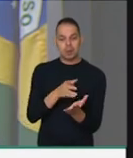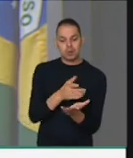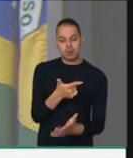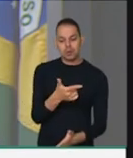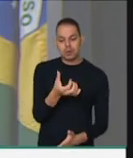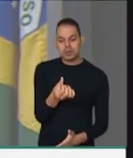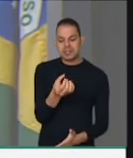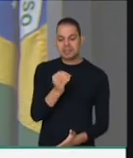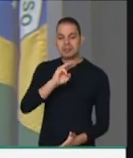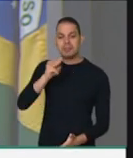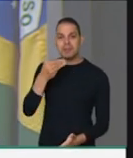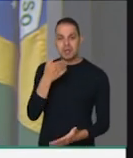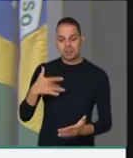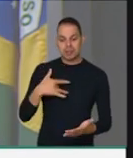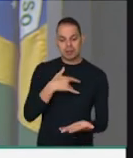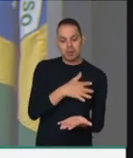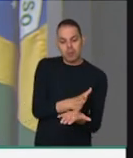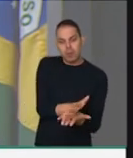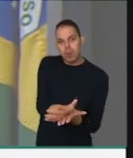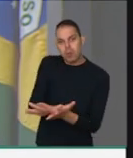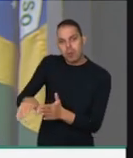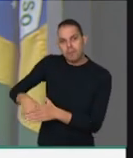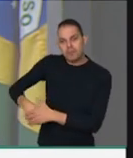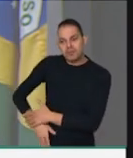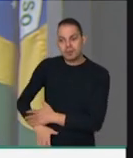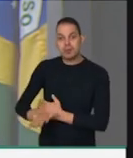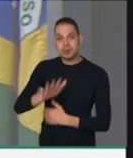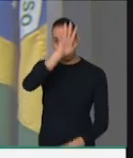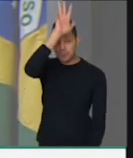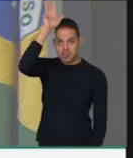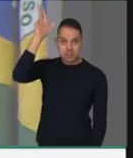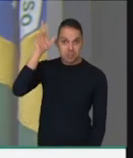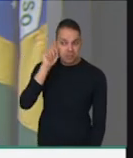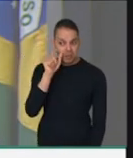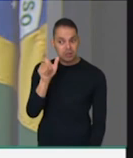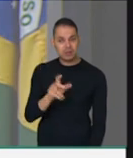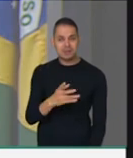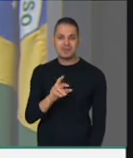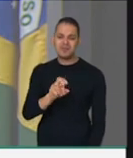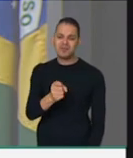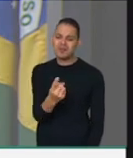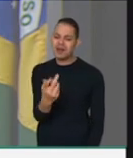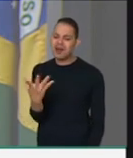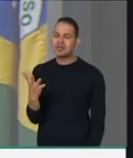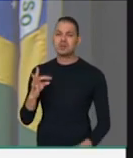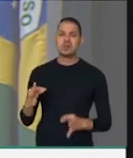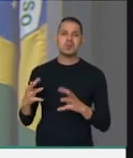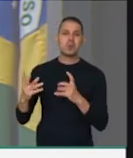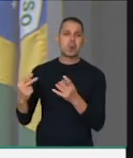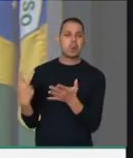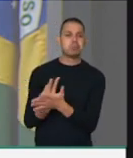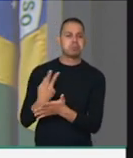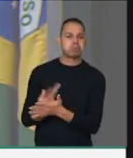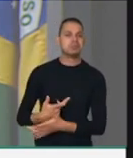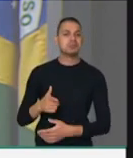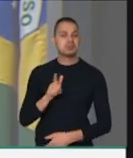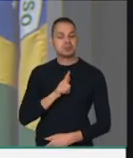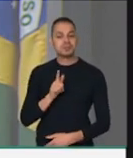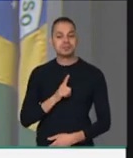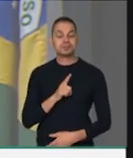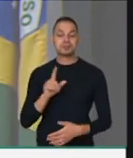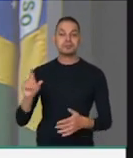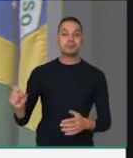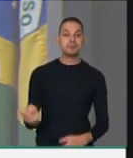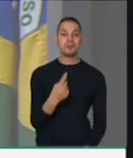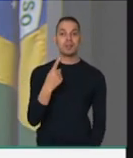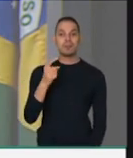milhões da saúde do Amazonas e tantos outros Olha o que nós temos aqui pela